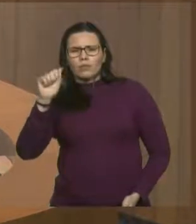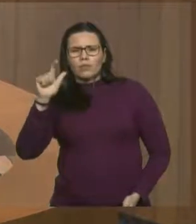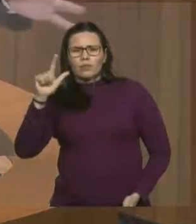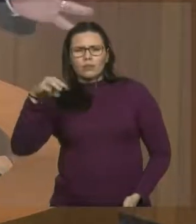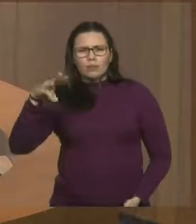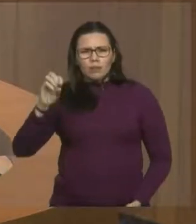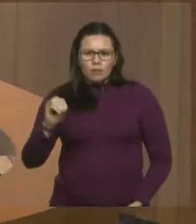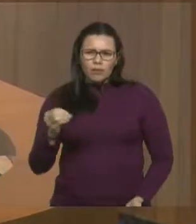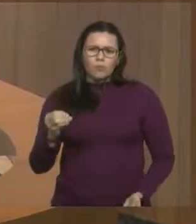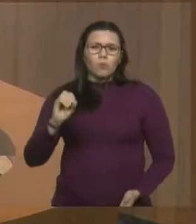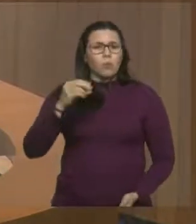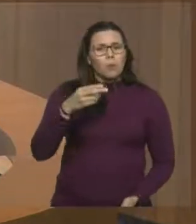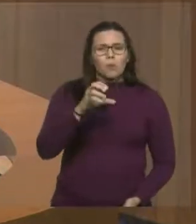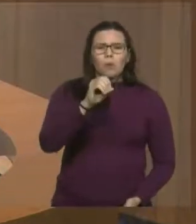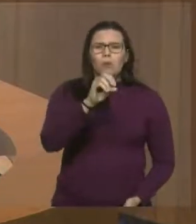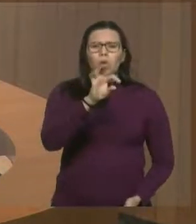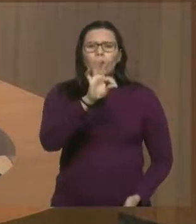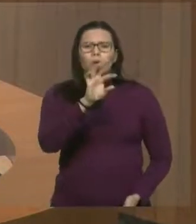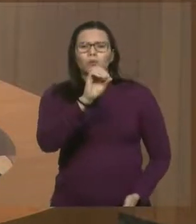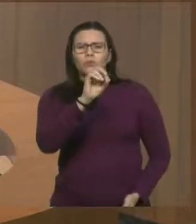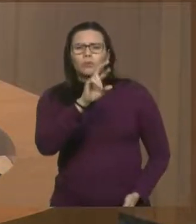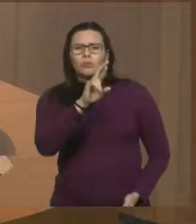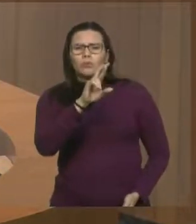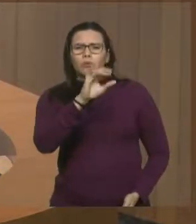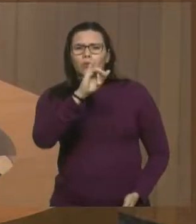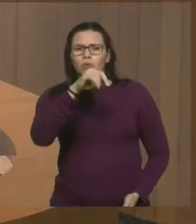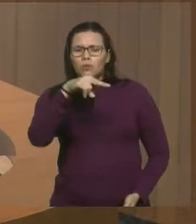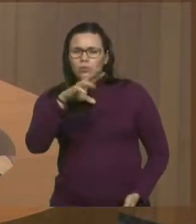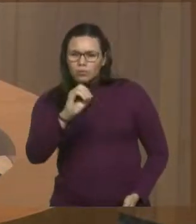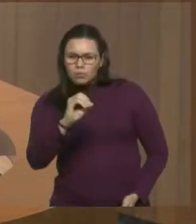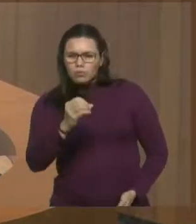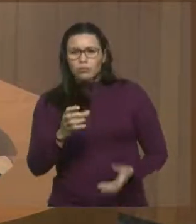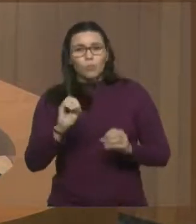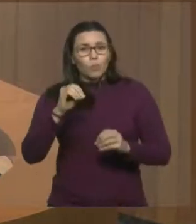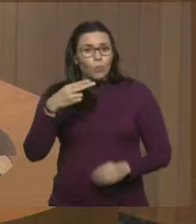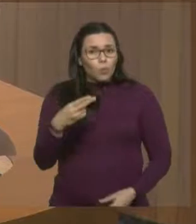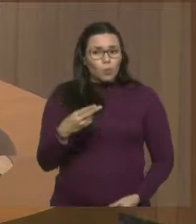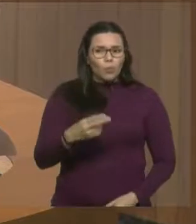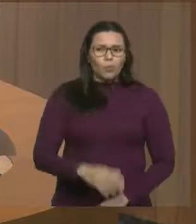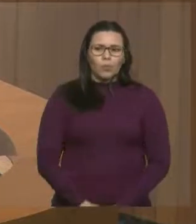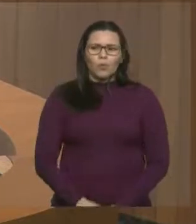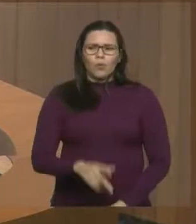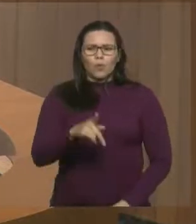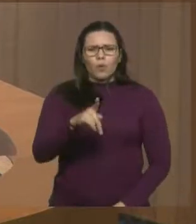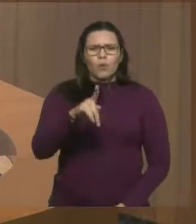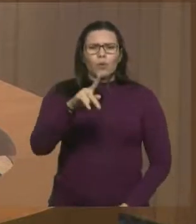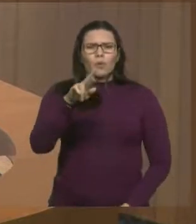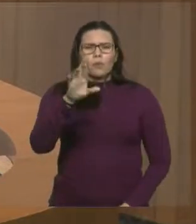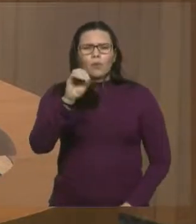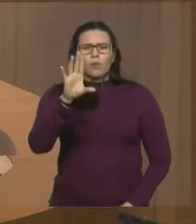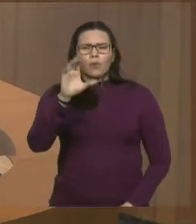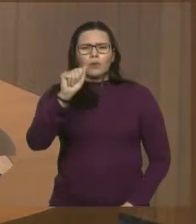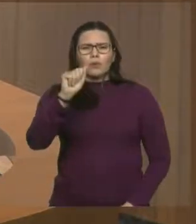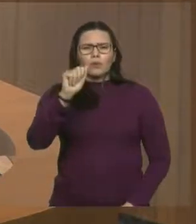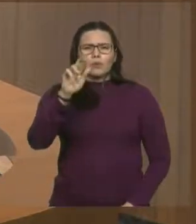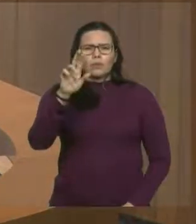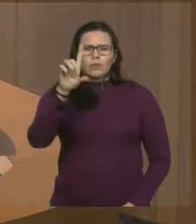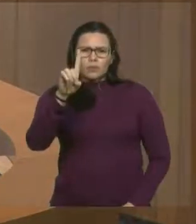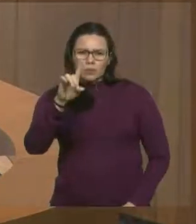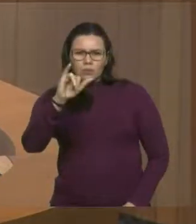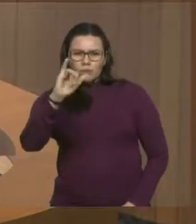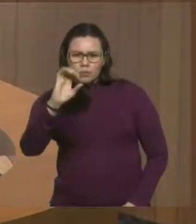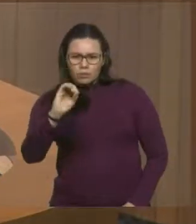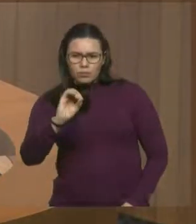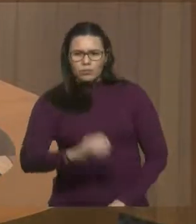serviço de otorrino, vai ter que retirar ali da Procárdio, que faz o atendimento às urgências cardiovasculares. Então, por questões